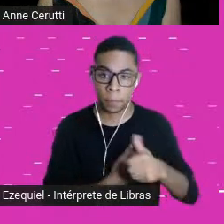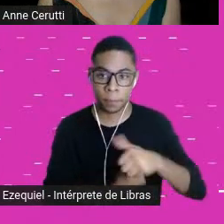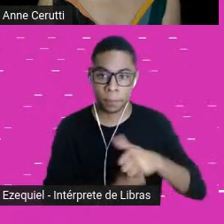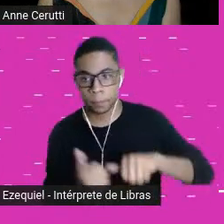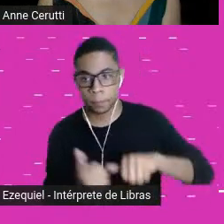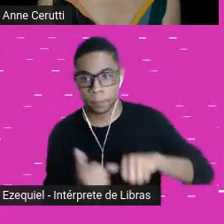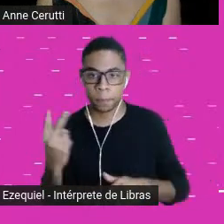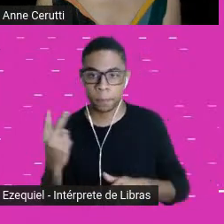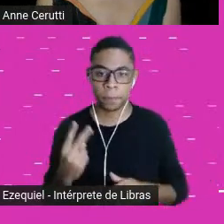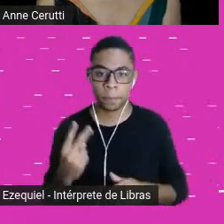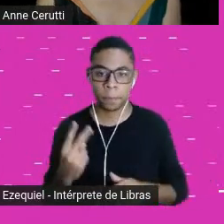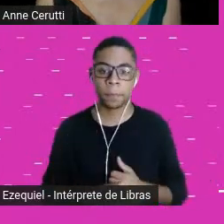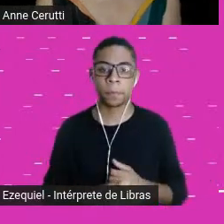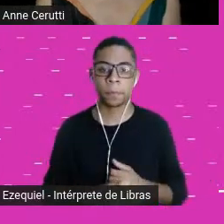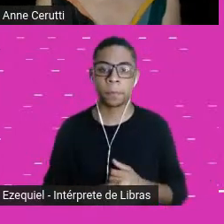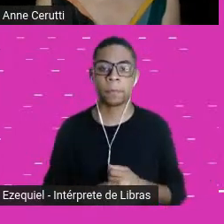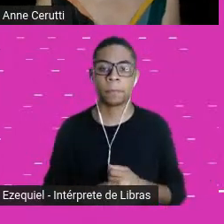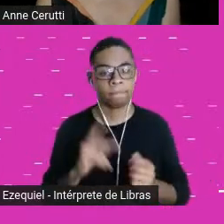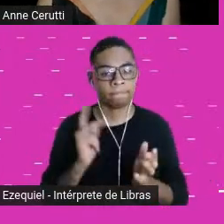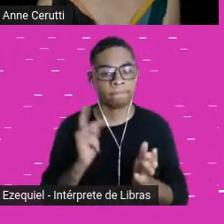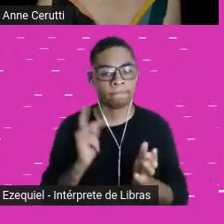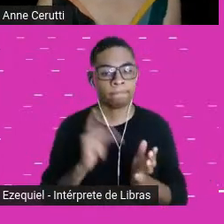Realmente foi um trabalho belíssimo.